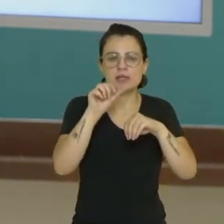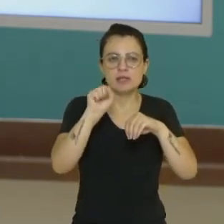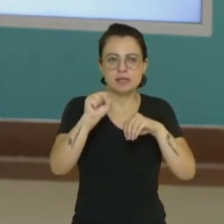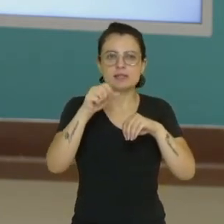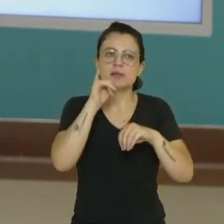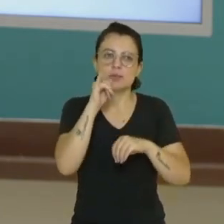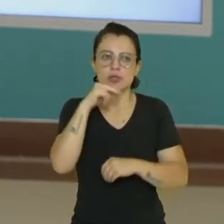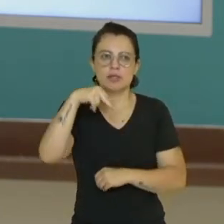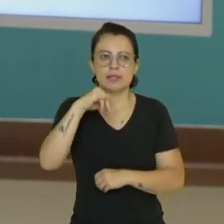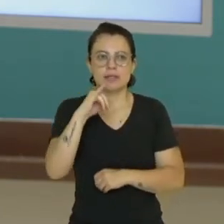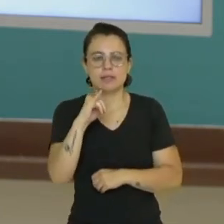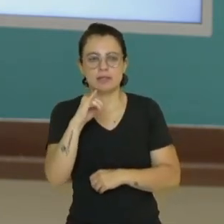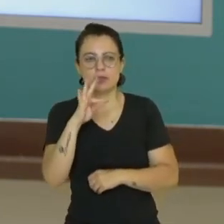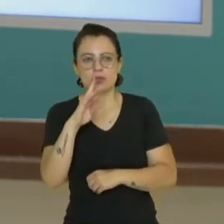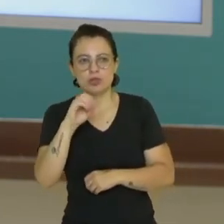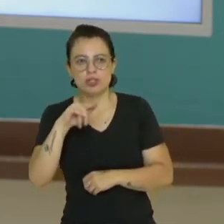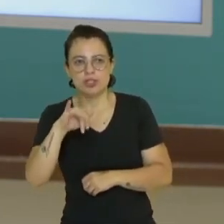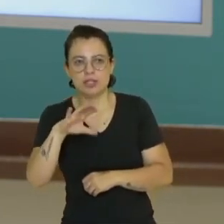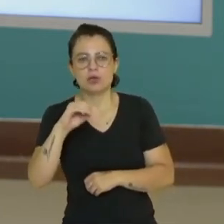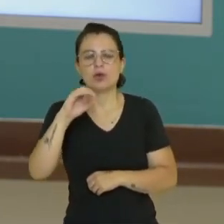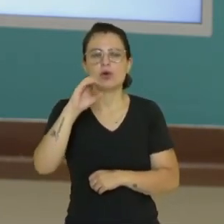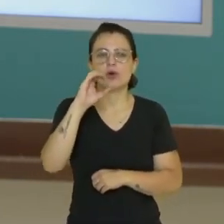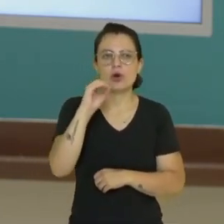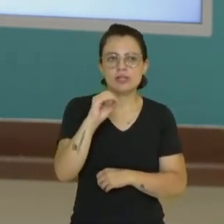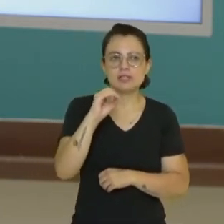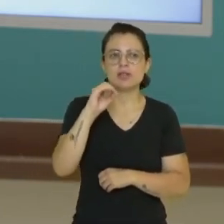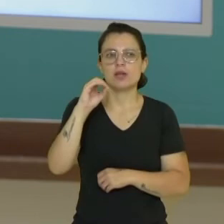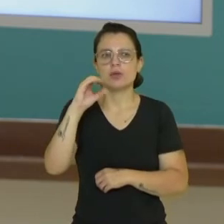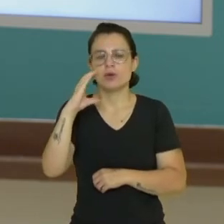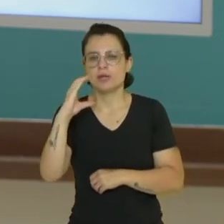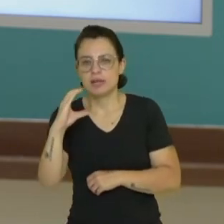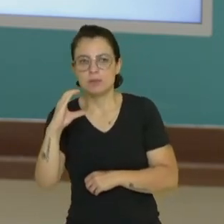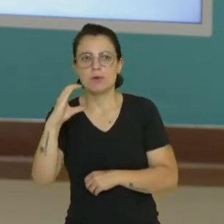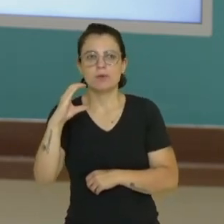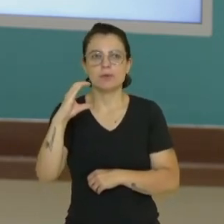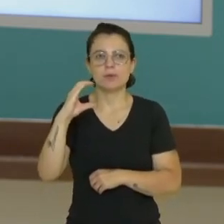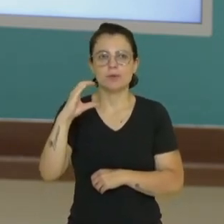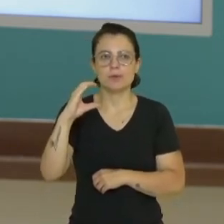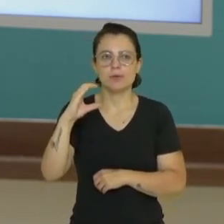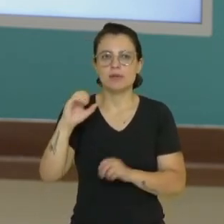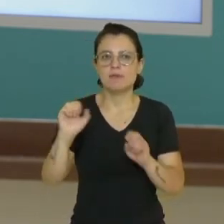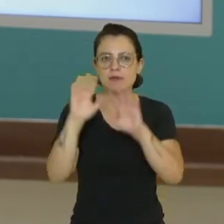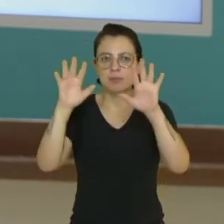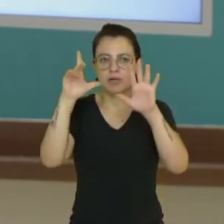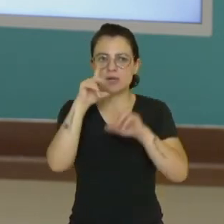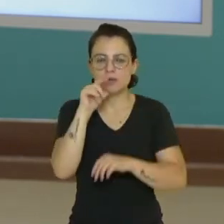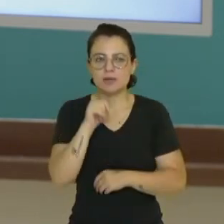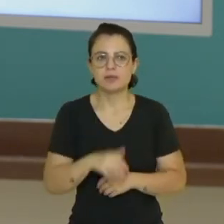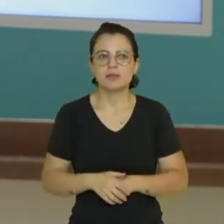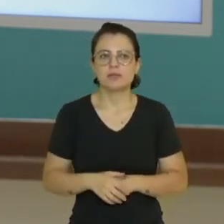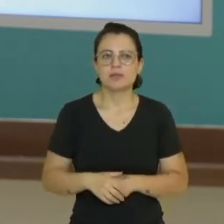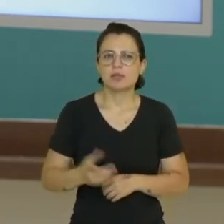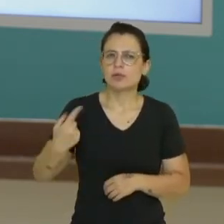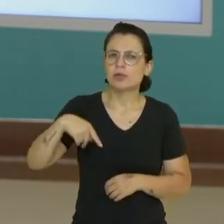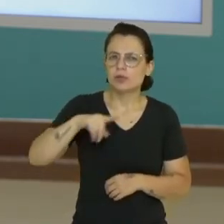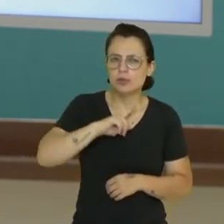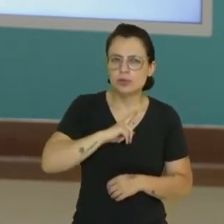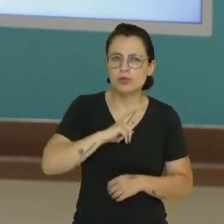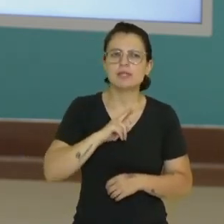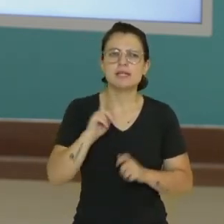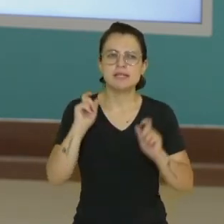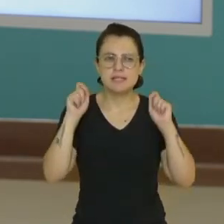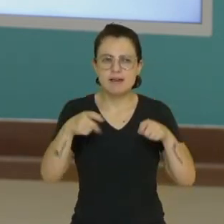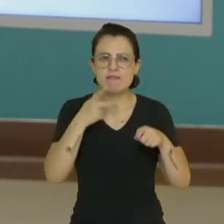nitrogênio, oxigênio, gás carbônico e vapor de água. Terceira parte, podemos indicar com precisão onde